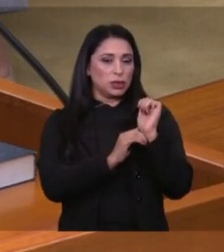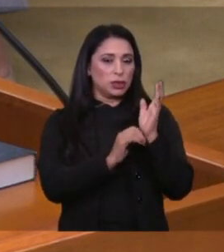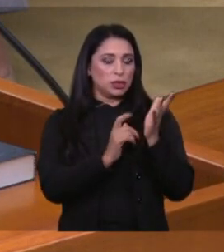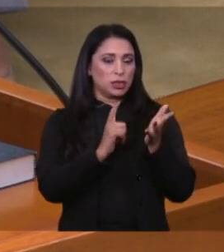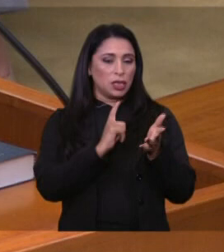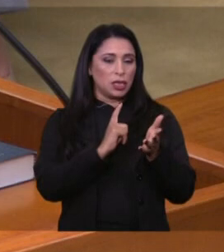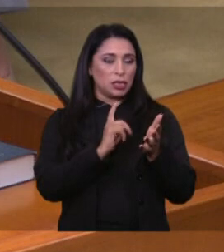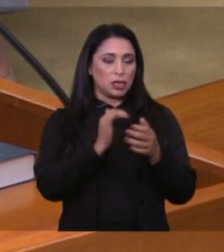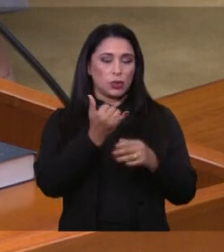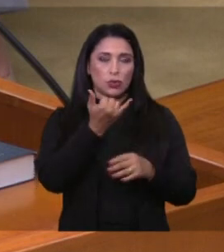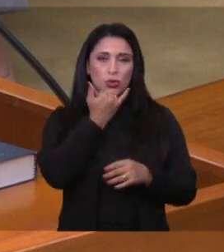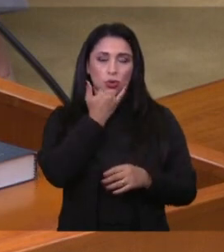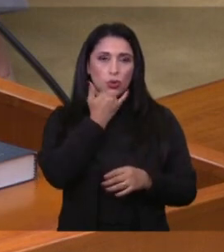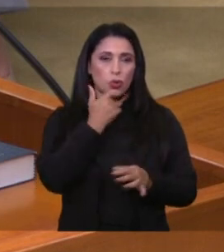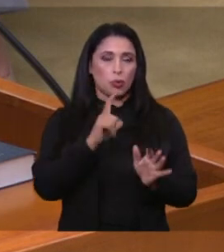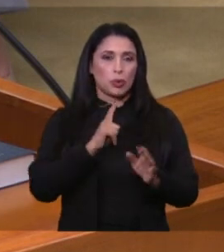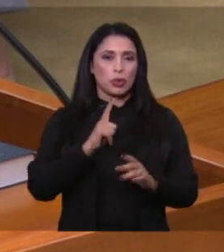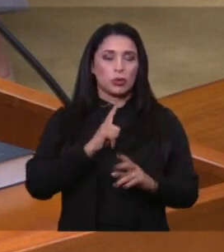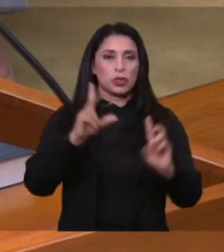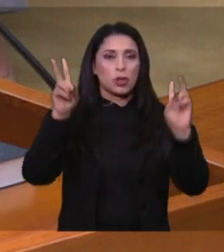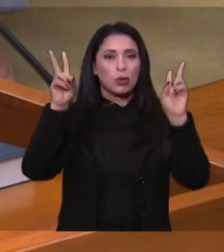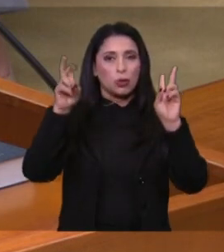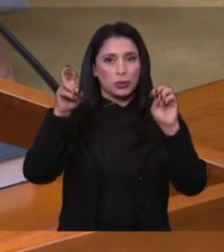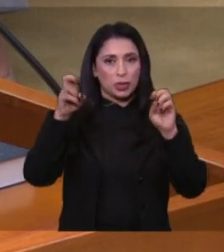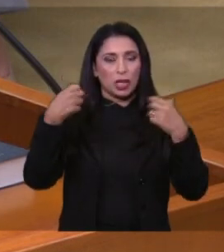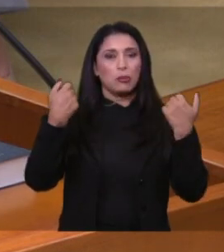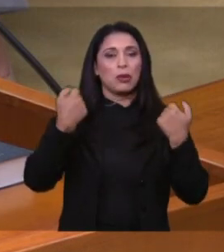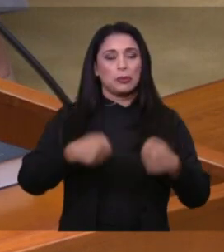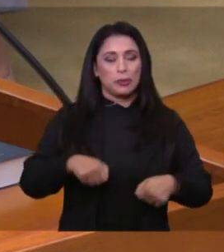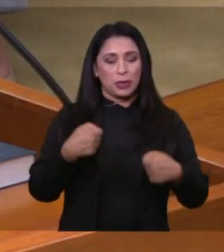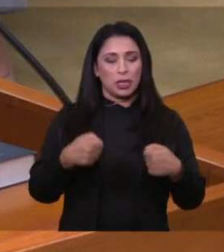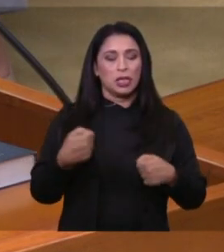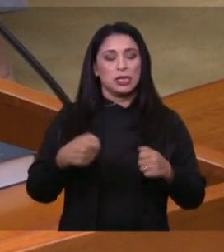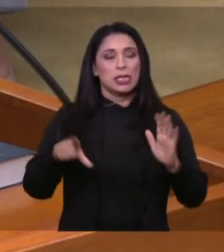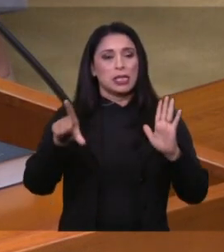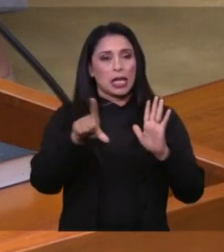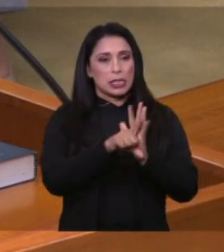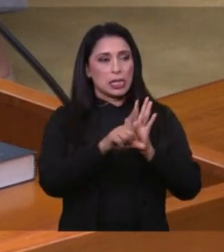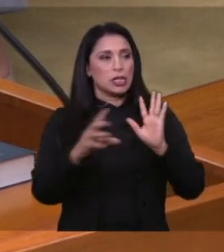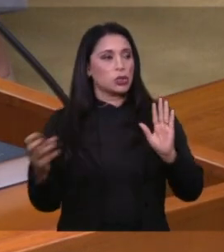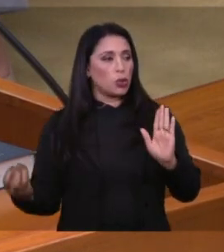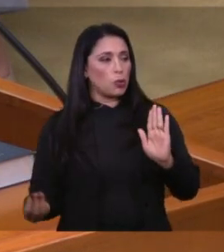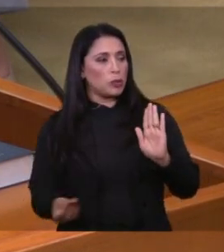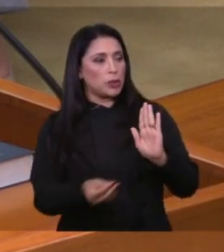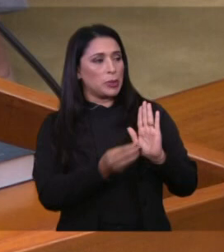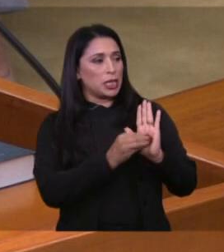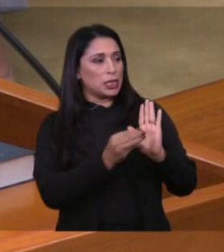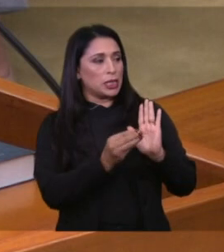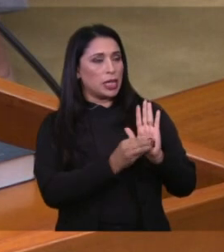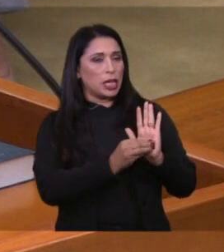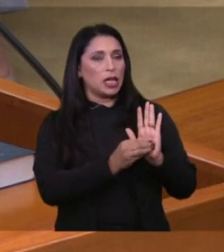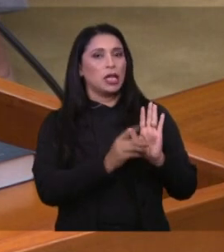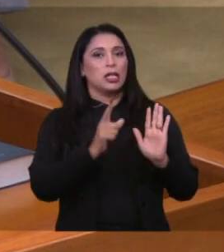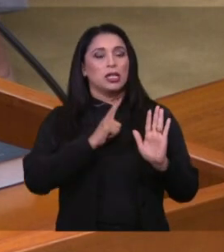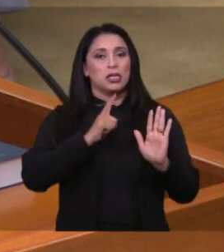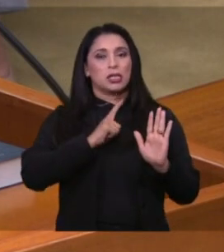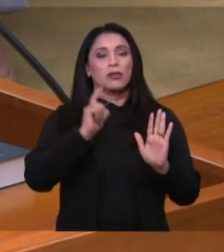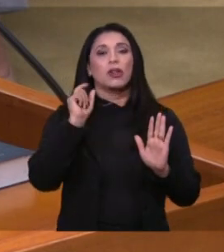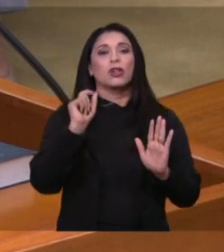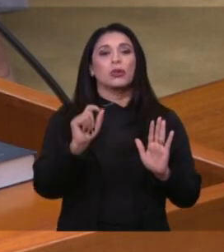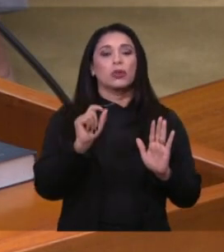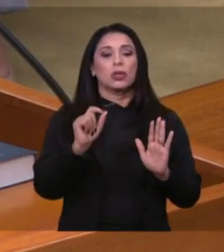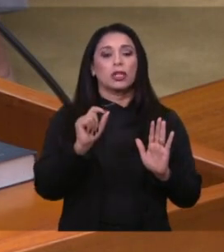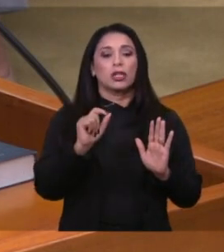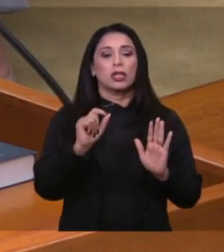necessita urgentemente aprovar as leis complementares que irão disciplinar a cobrança